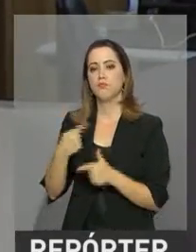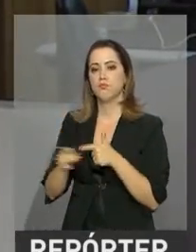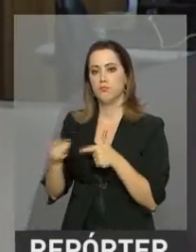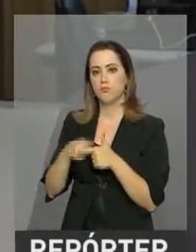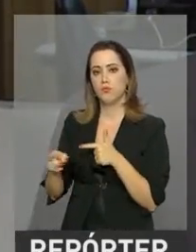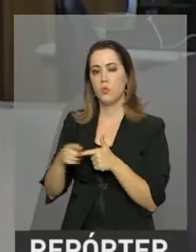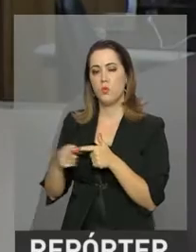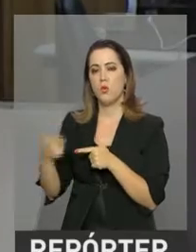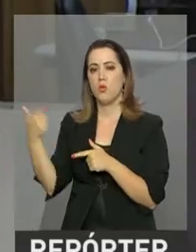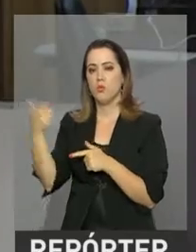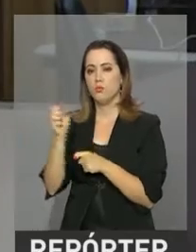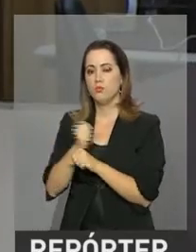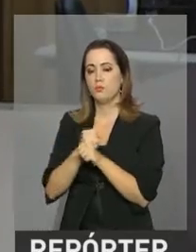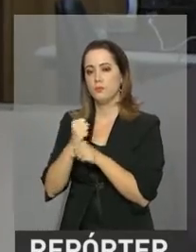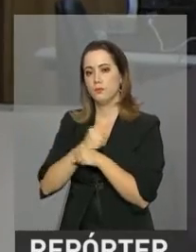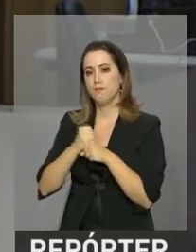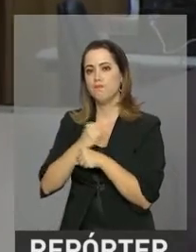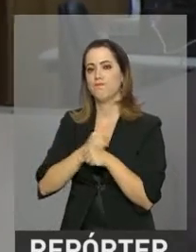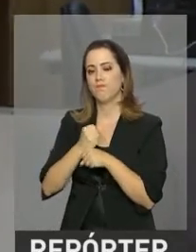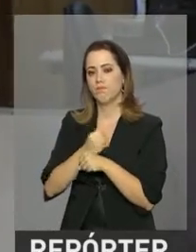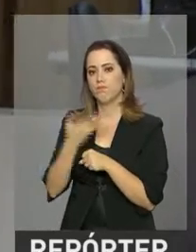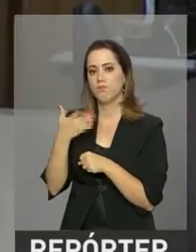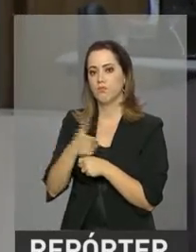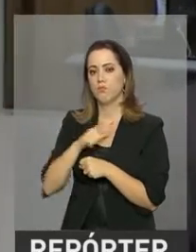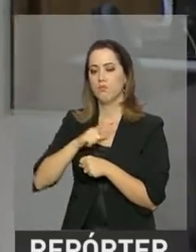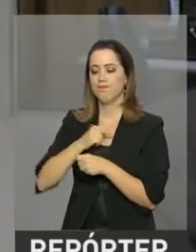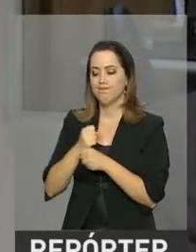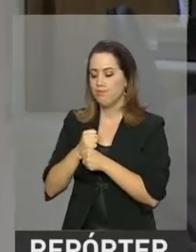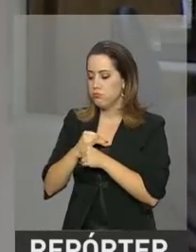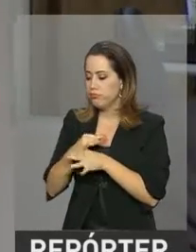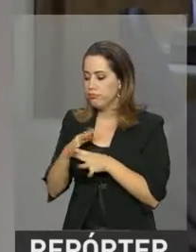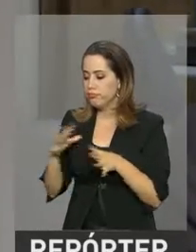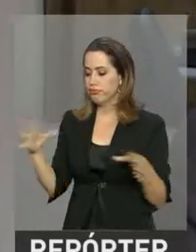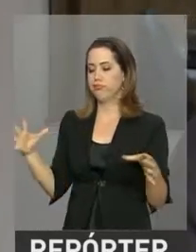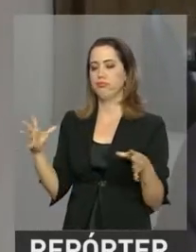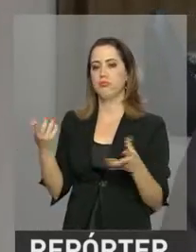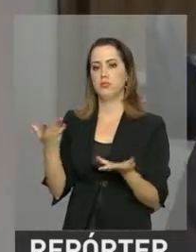últimos 2 anos por uma crise de dimensão